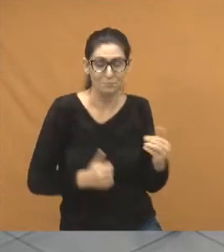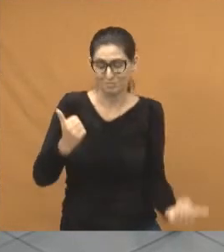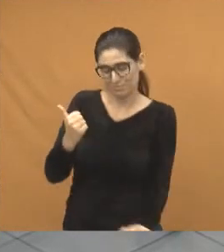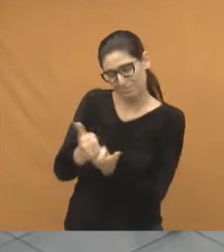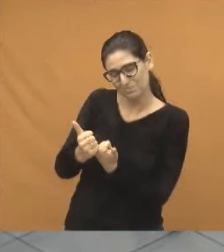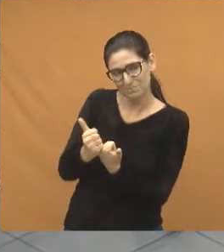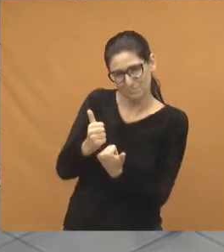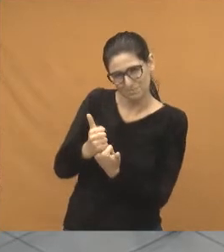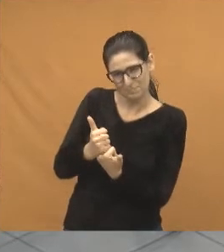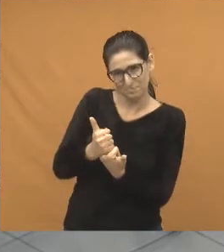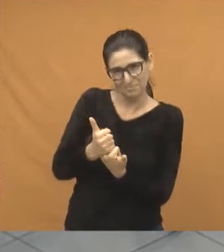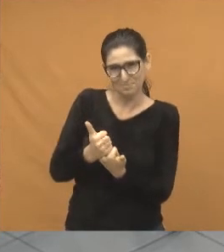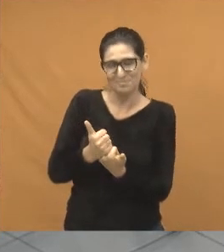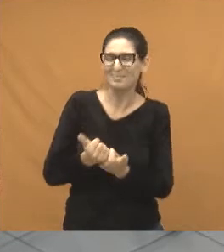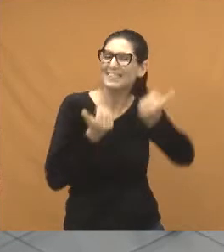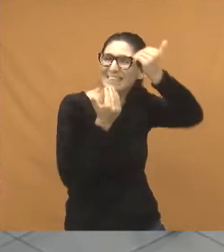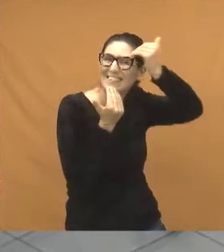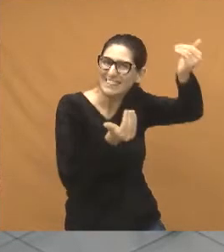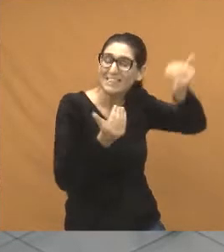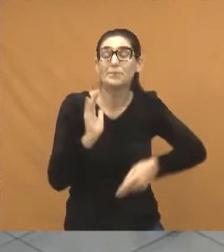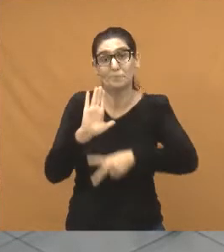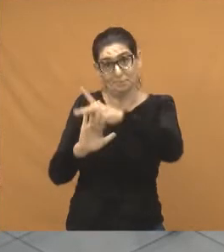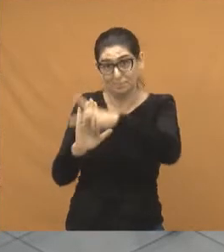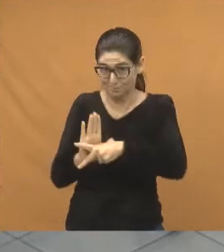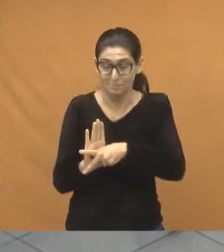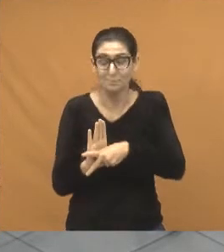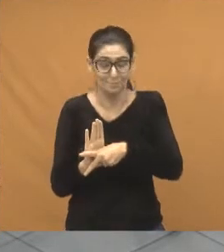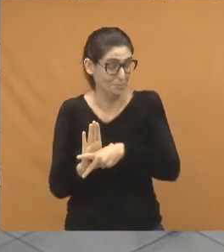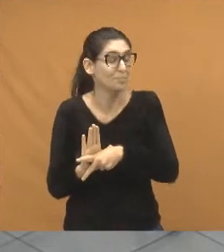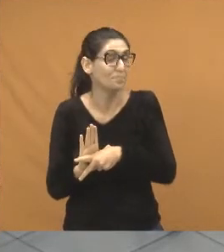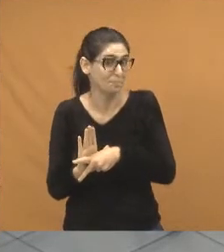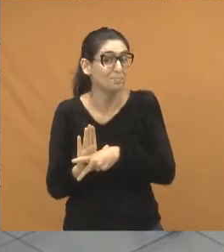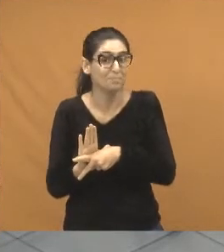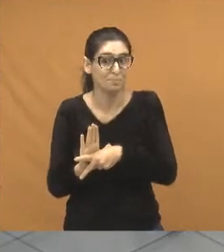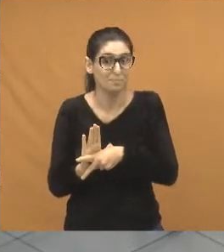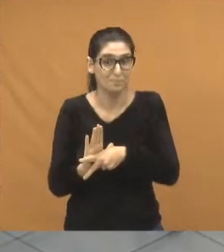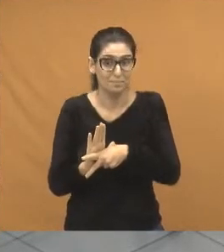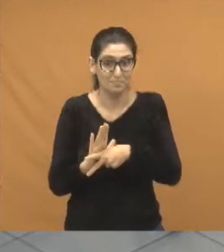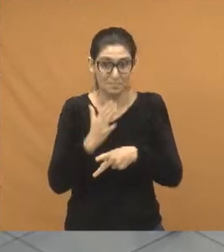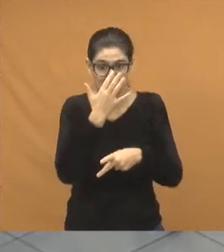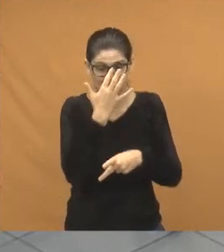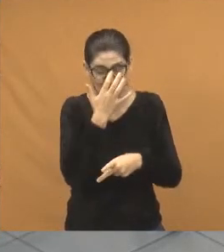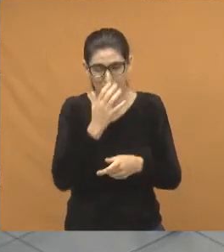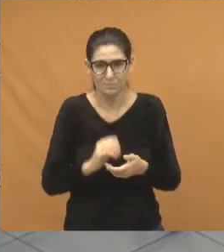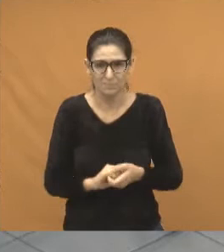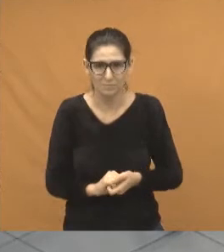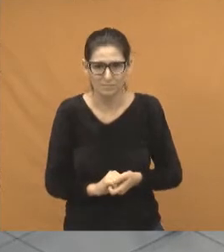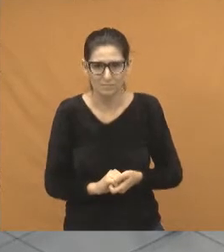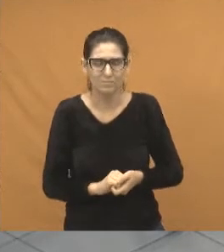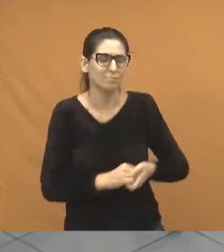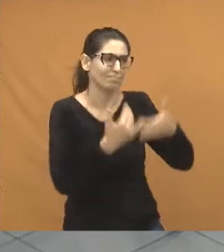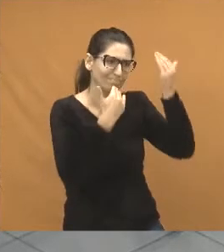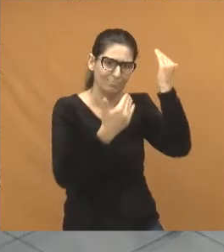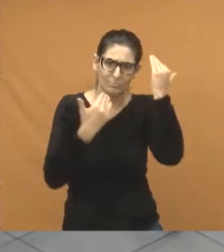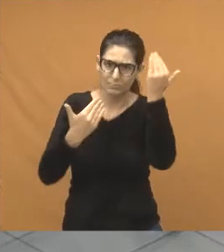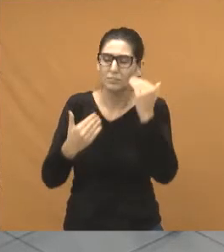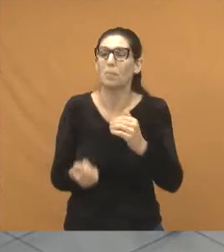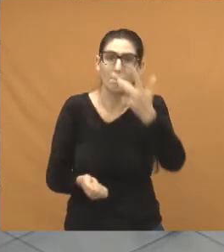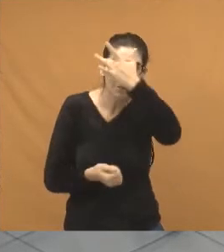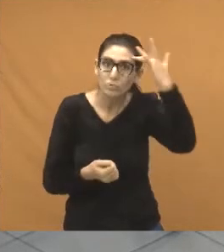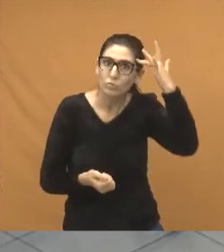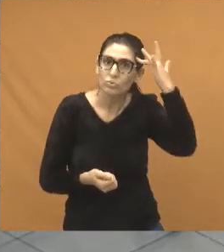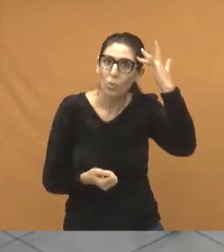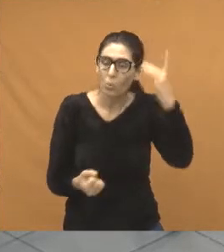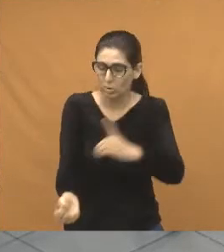apoio, pelo projeto. E quem tem mais a agradecer aos diabéticos, sabemos